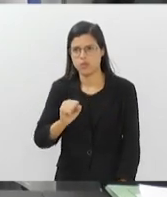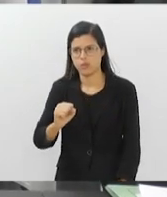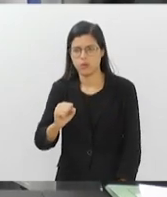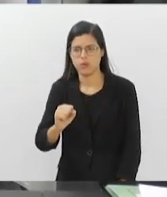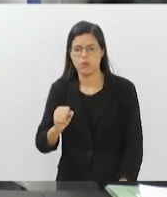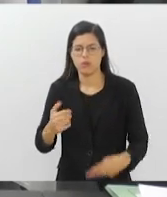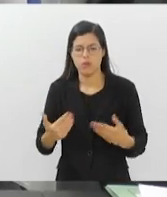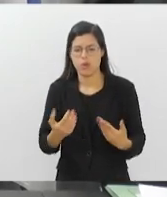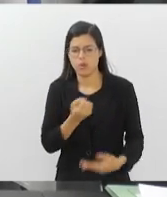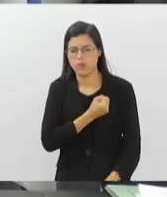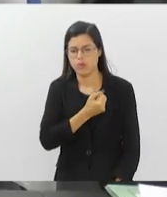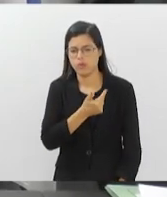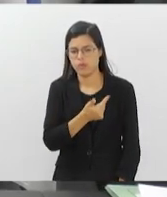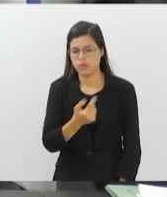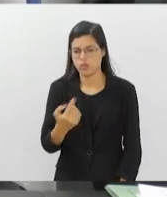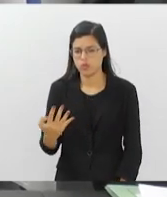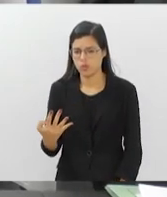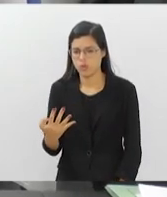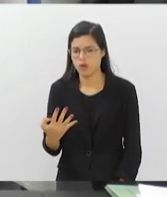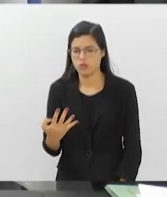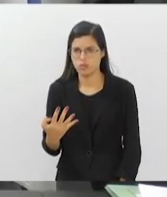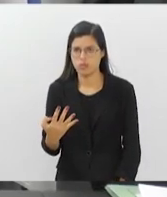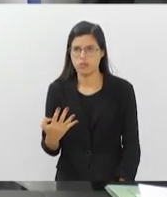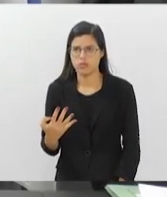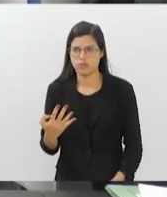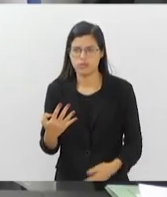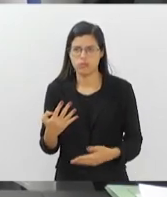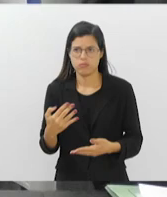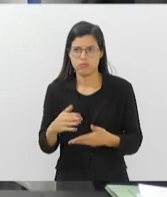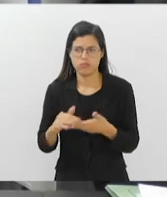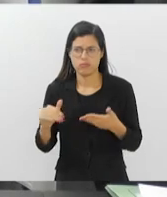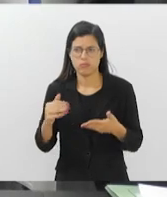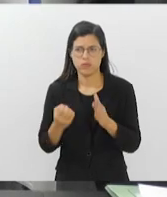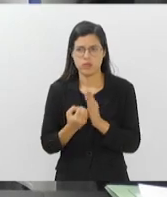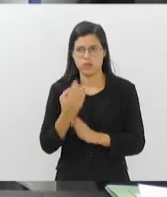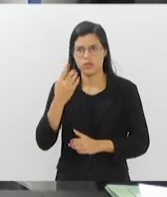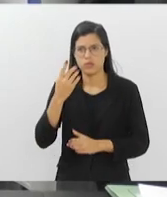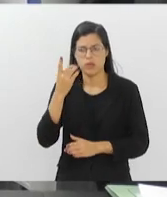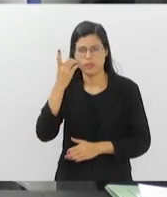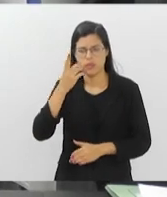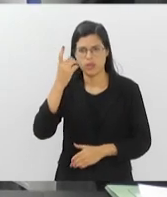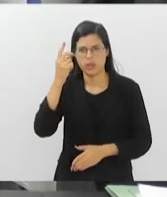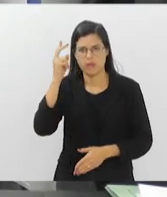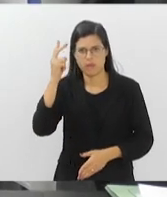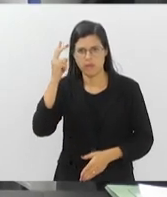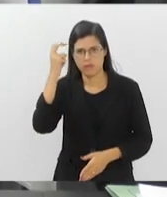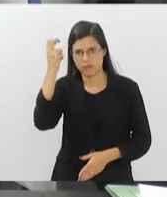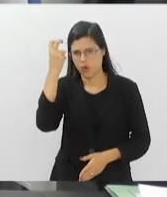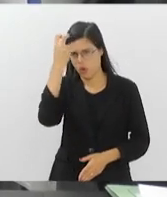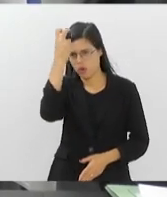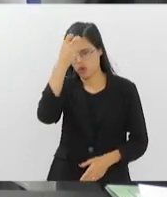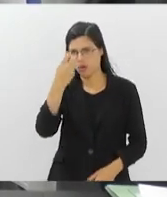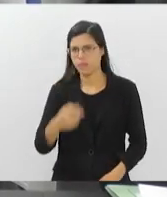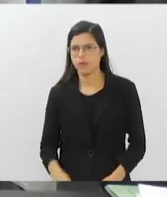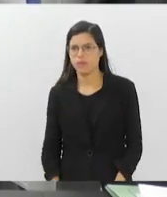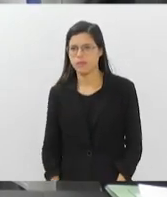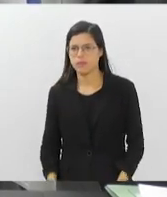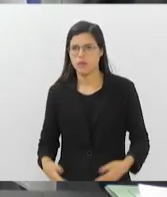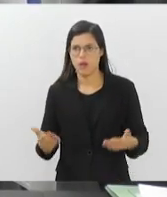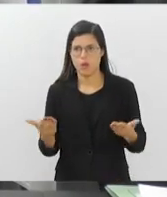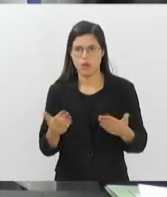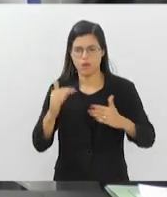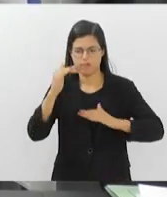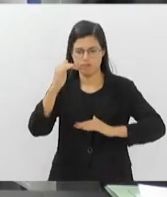24 do deputado Élica. Foi retirado pelo autor. Deputada Verônica Lima retirou o 24 da votação. Passo, então, ao bloco